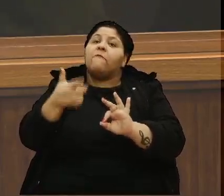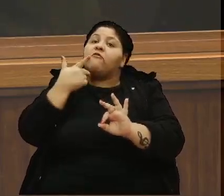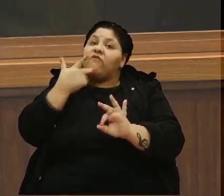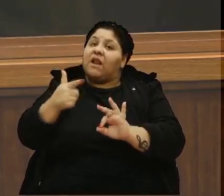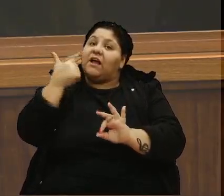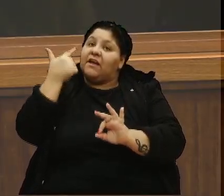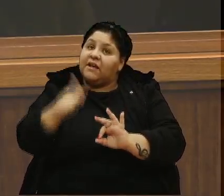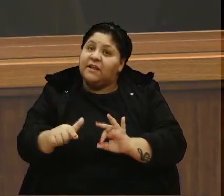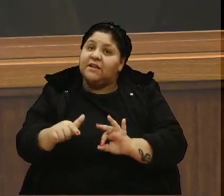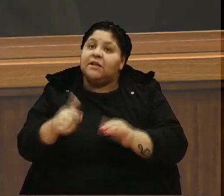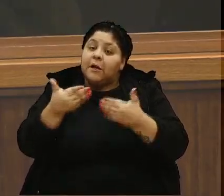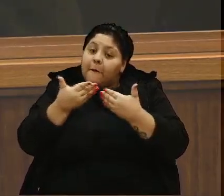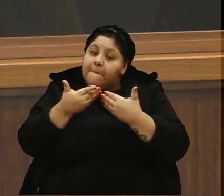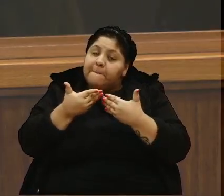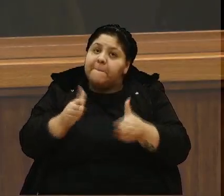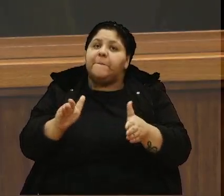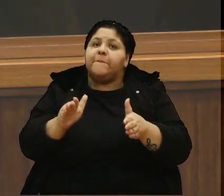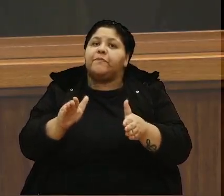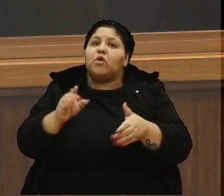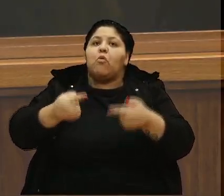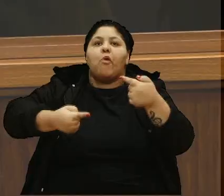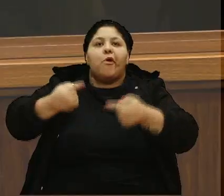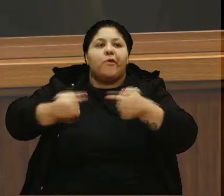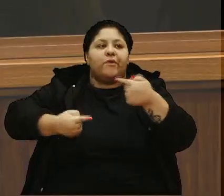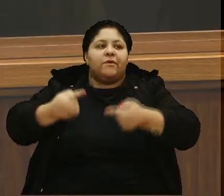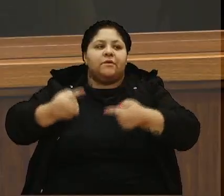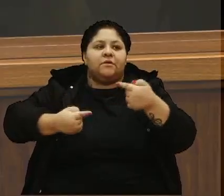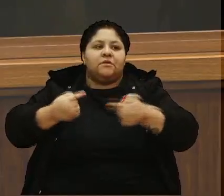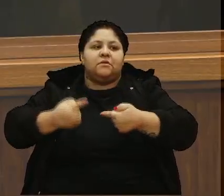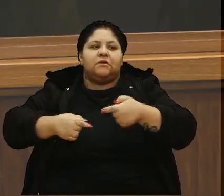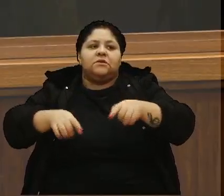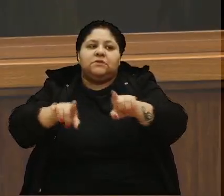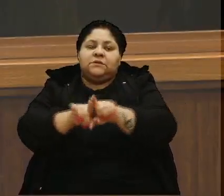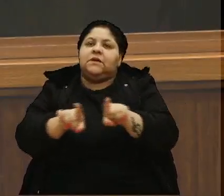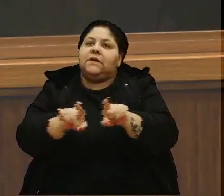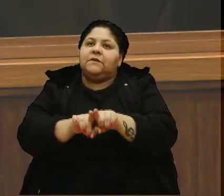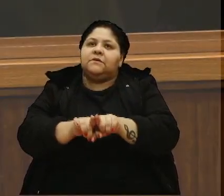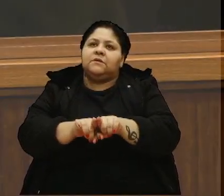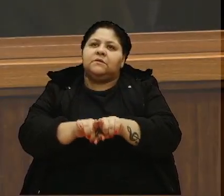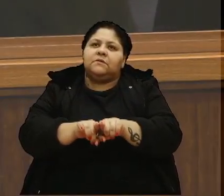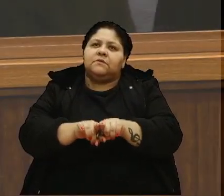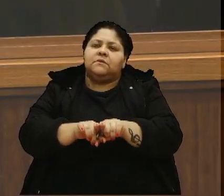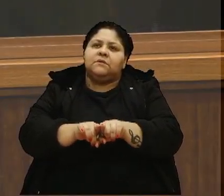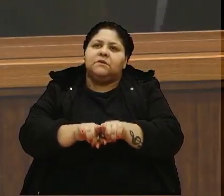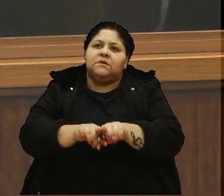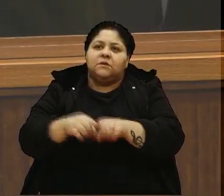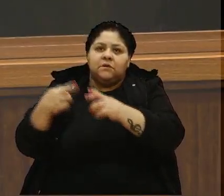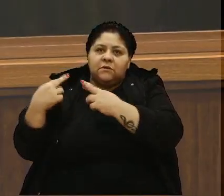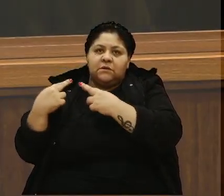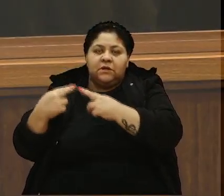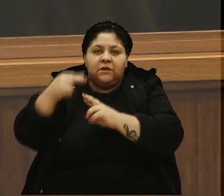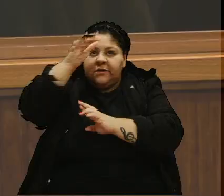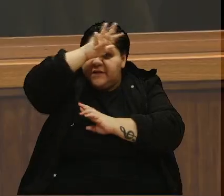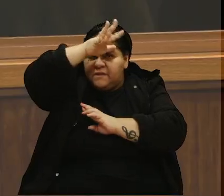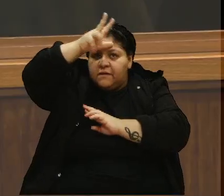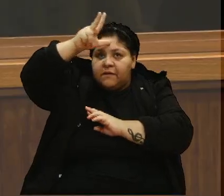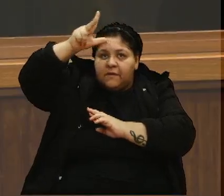repetir, margem para se discutir coisas aqui que não é da responsabilidade do